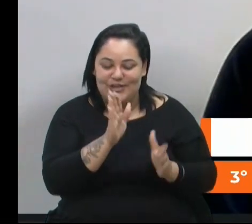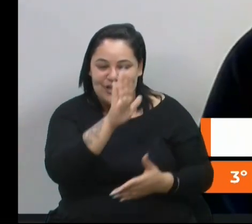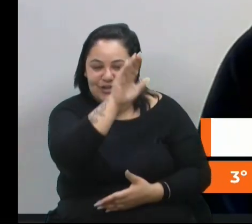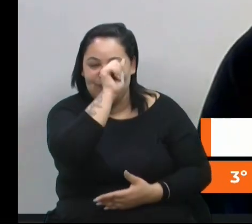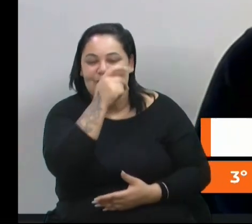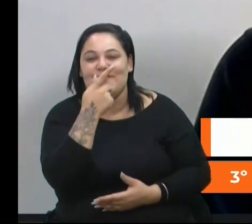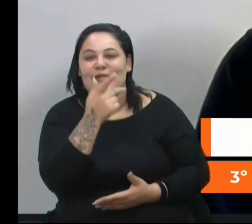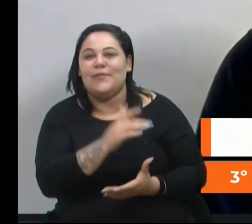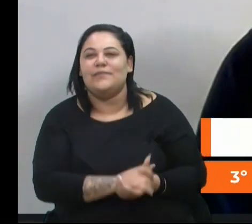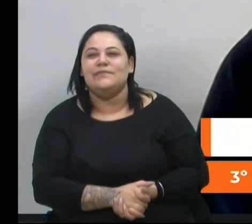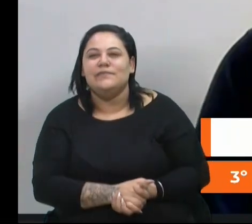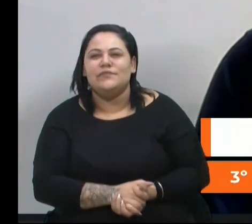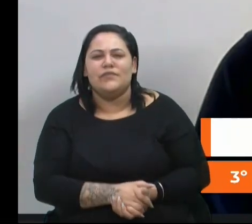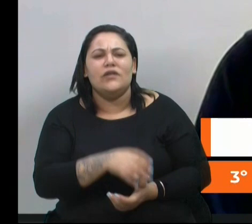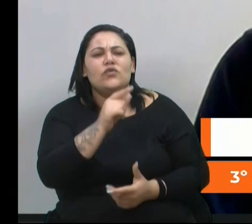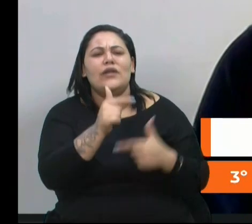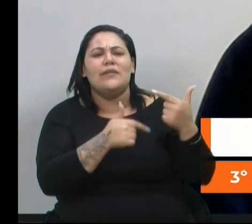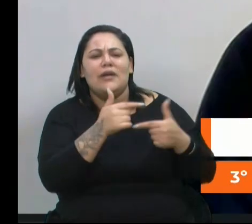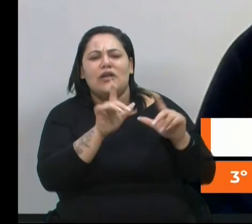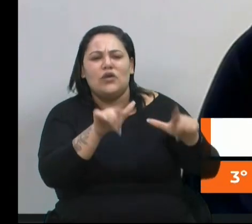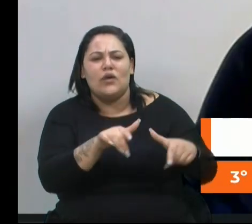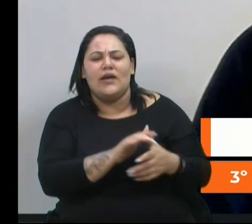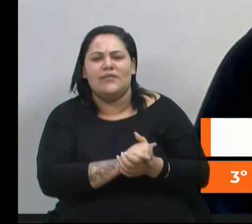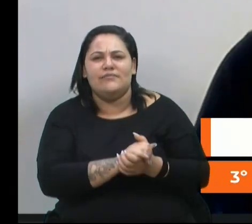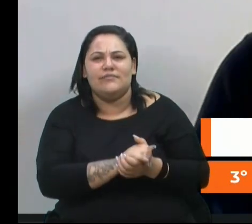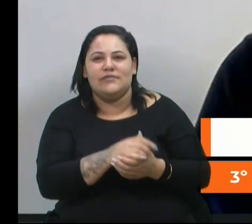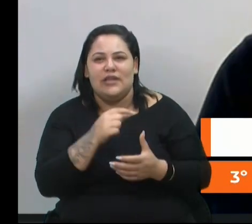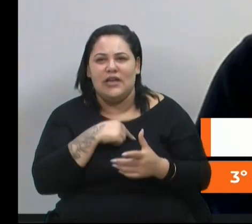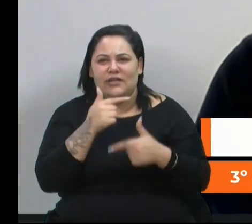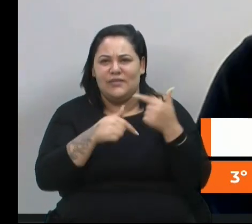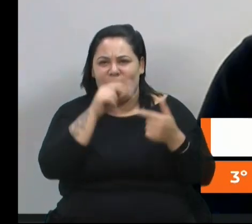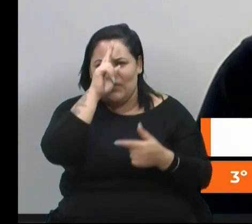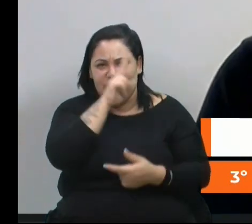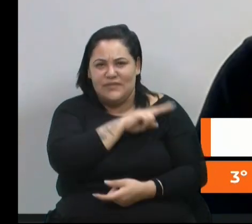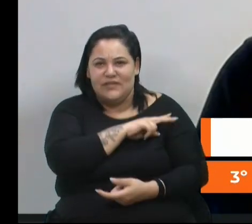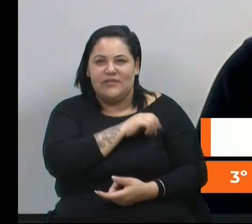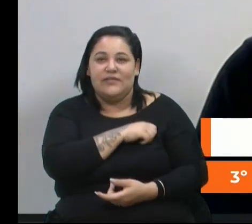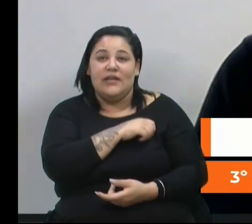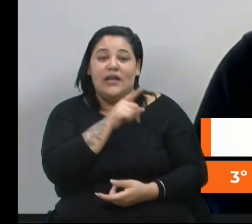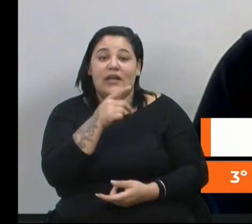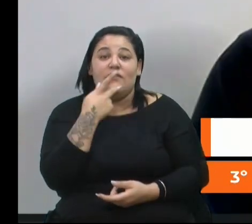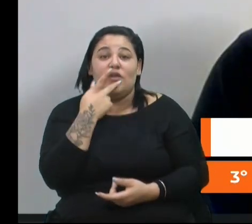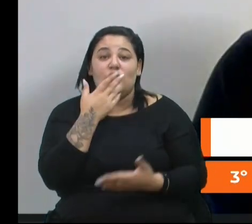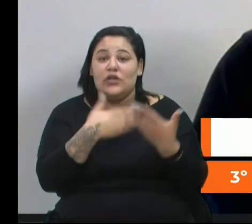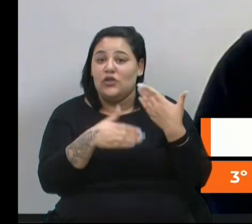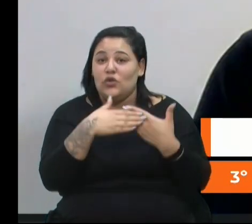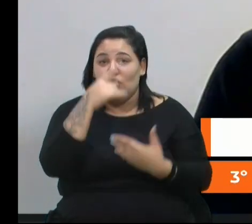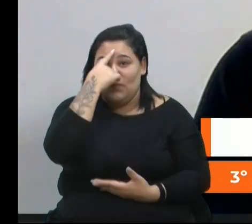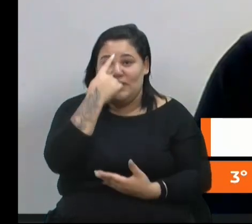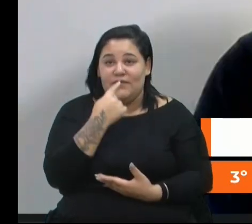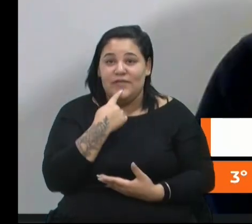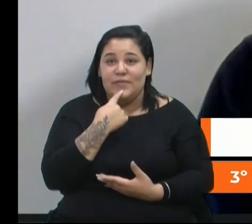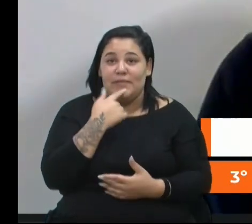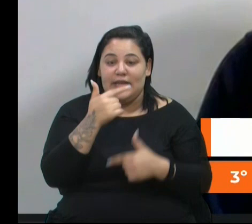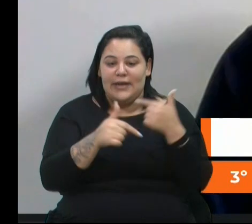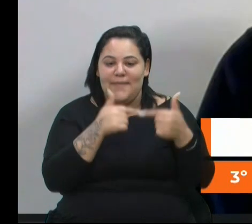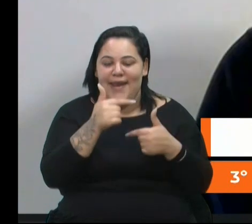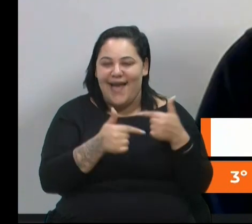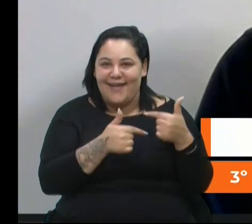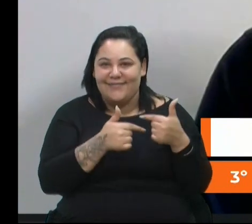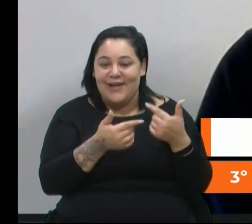falou: Você está trabalhando onde? Aí eu falei que estava no ensino médio e ela: Olha, você tem todo o perfil para trabalhar na sala de